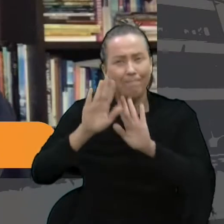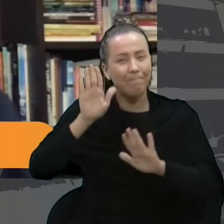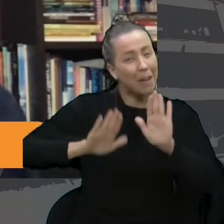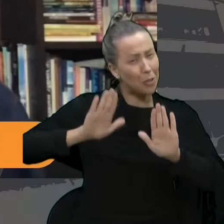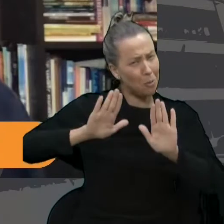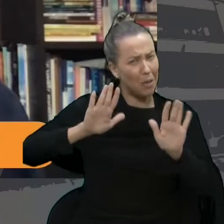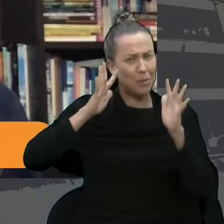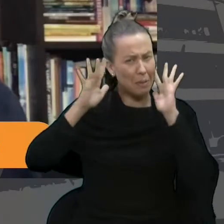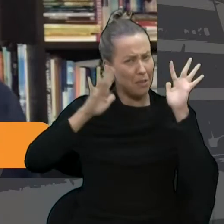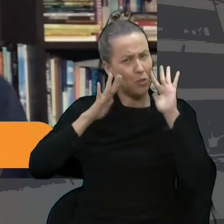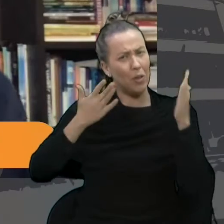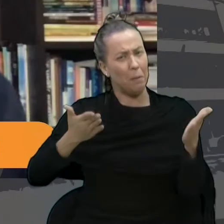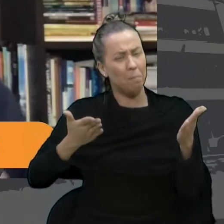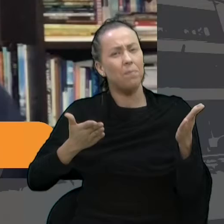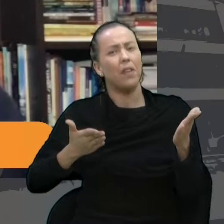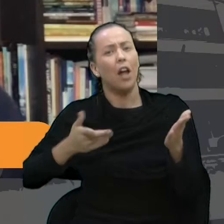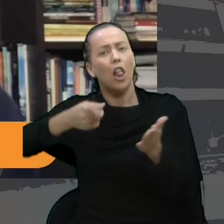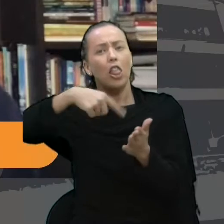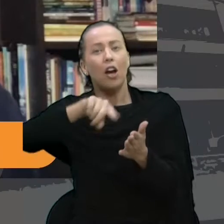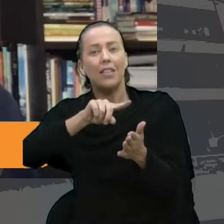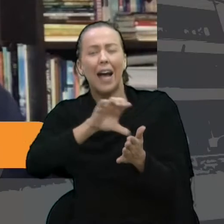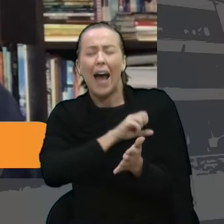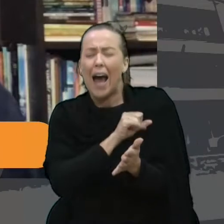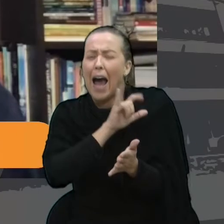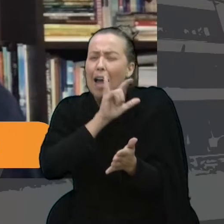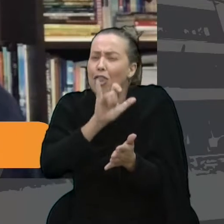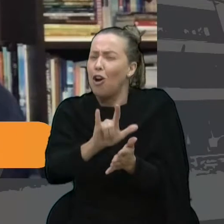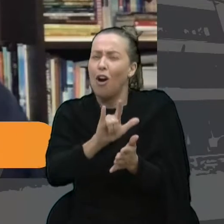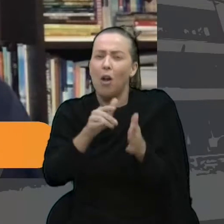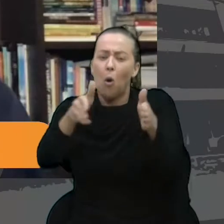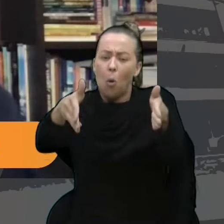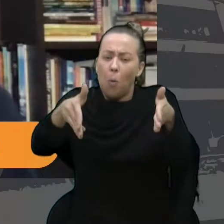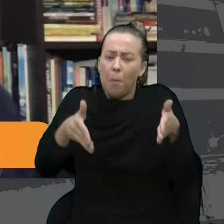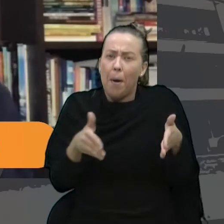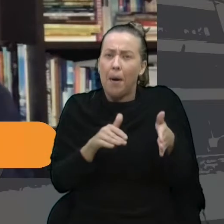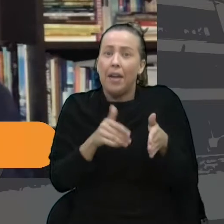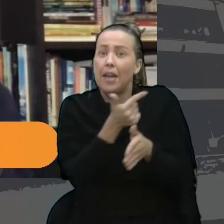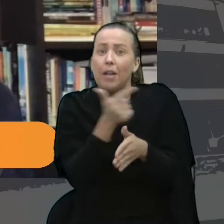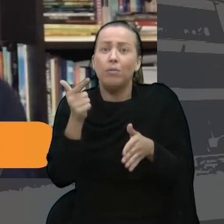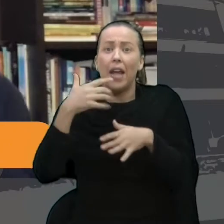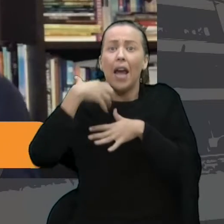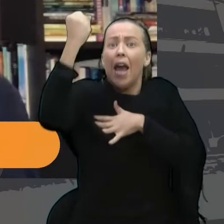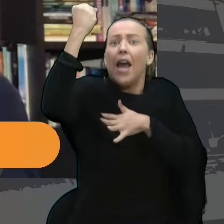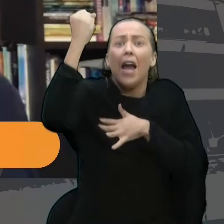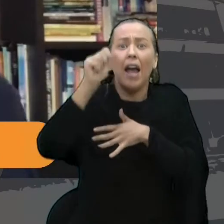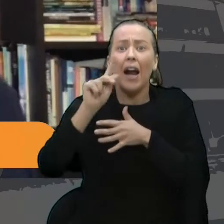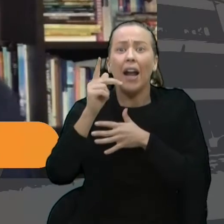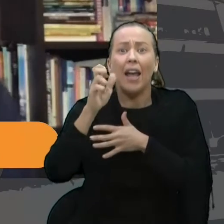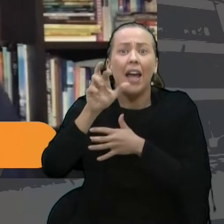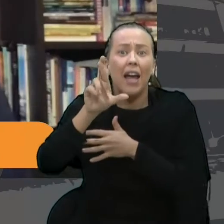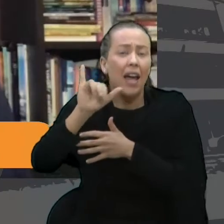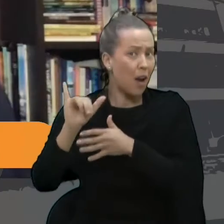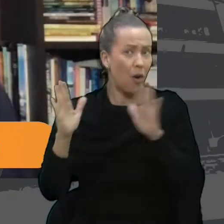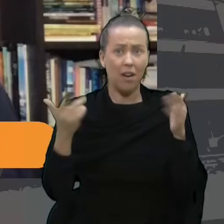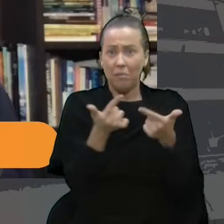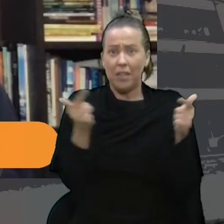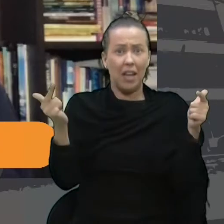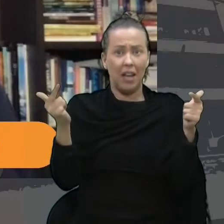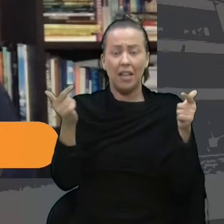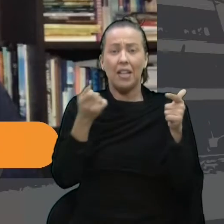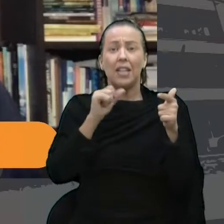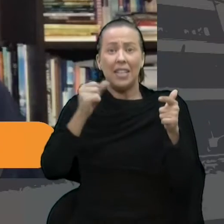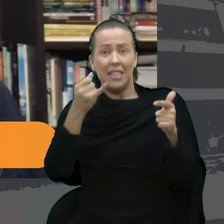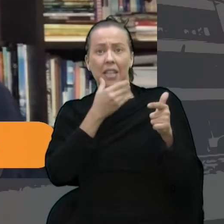Mas e aí a gente adora um bom enterro e a gente não tem heróis. O Amir Klink atravessa o Atlântico Sul